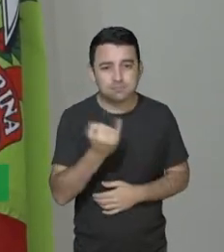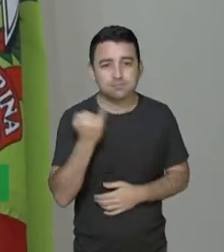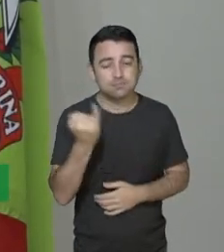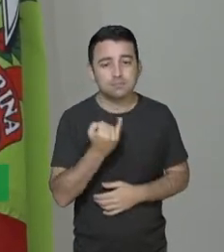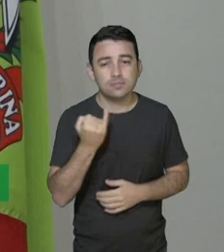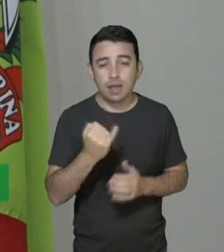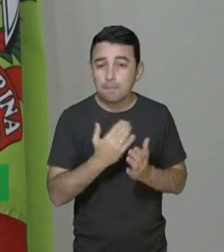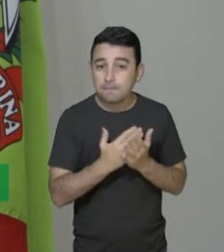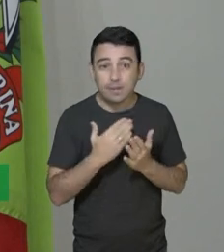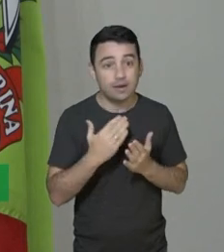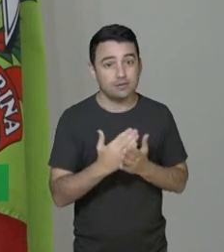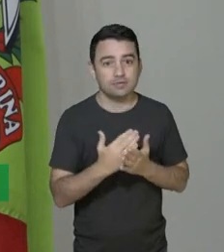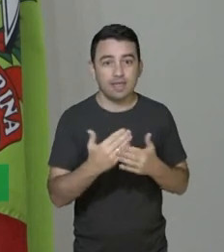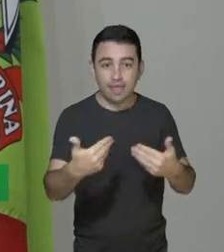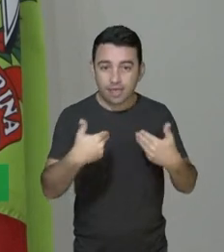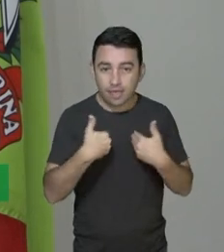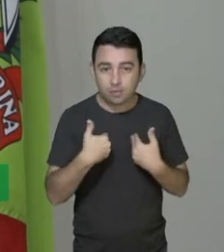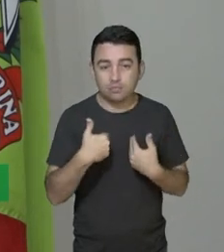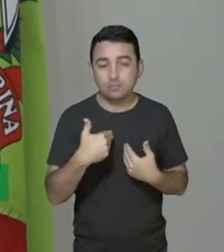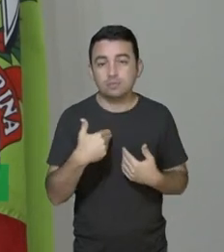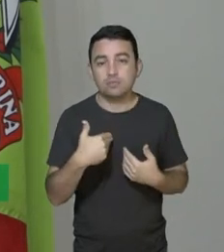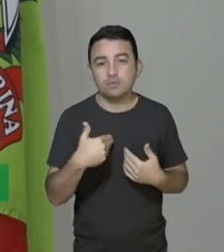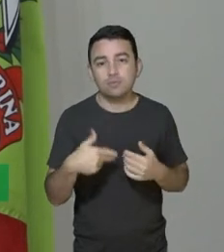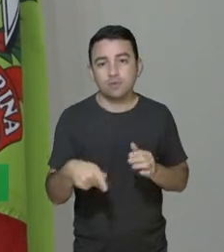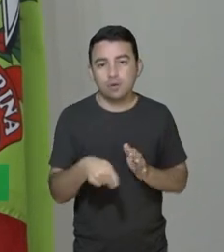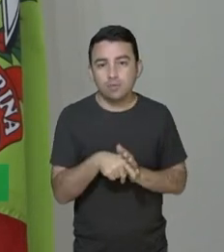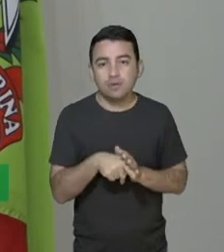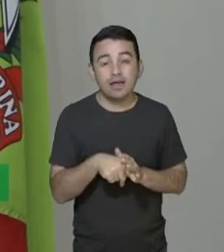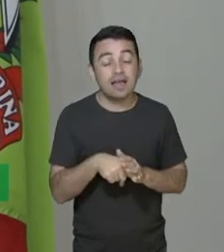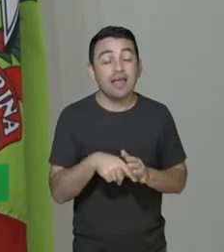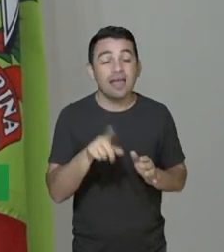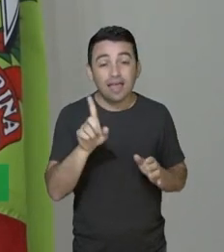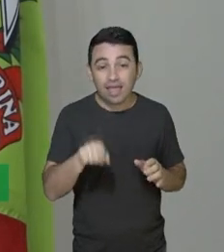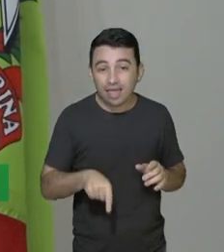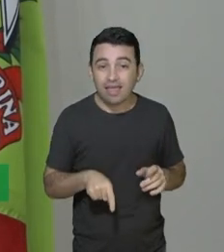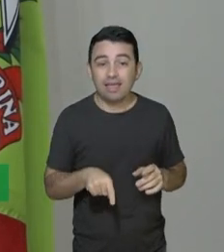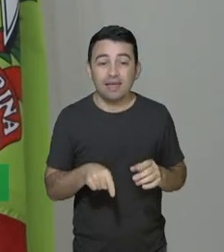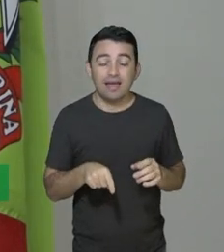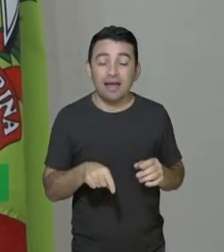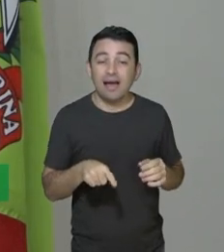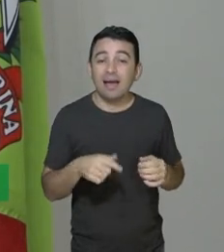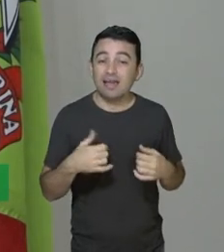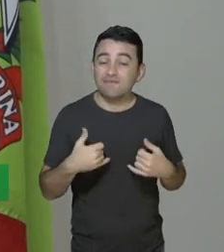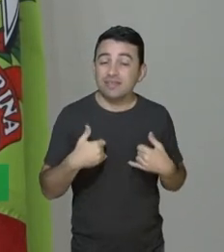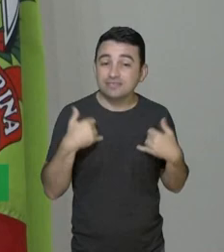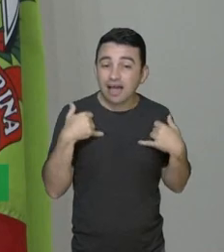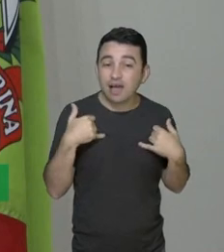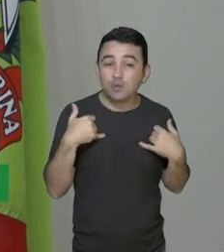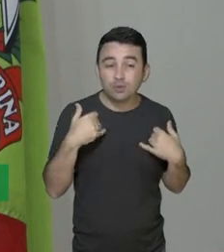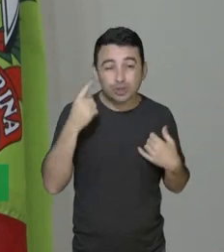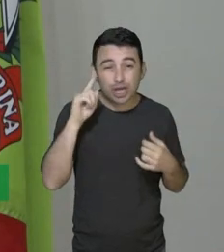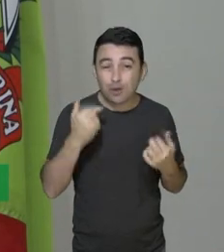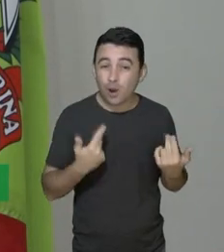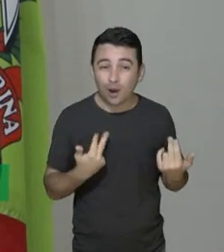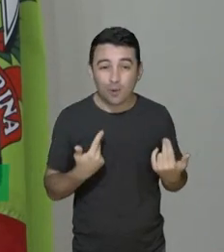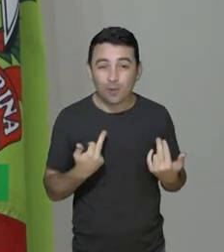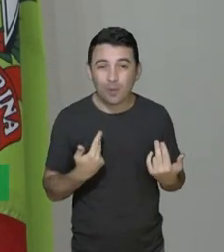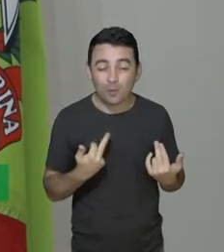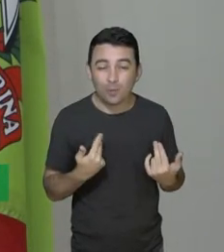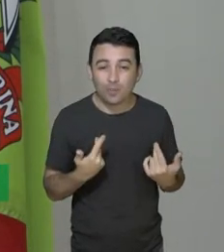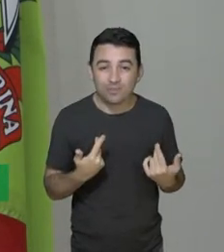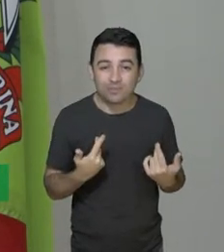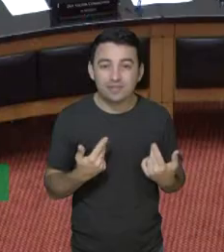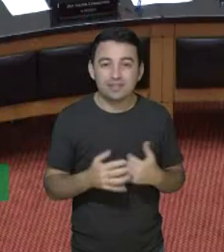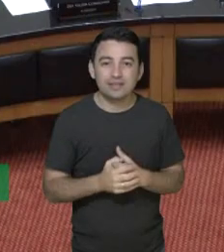que eu, Sopelsa, Cobalquini e Dias fizemos aniversário no mesmo dia. Veja que coincidência que trouxe aqui para